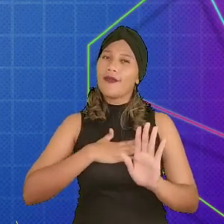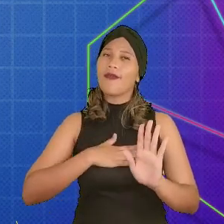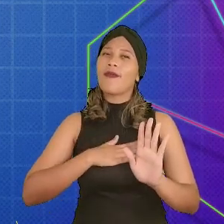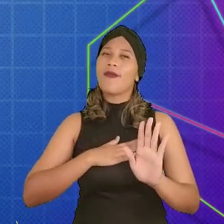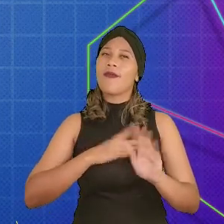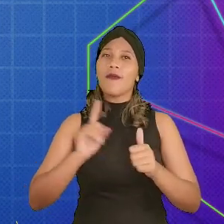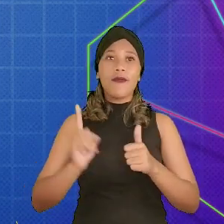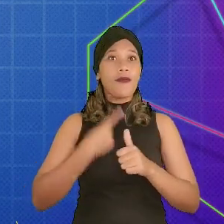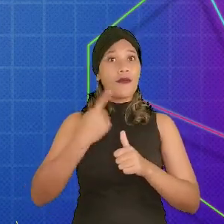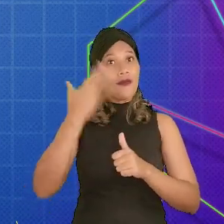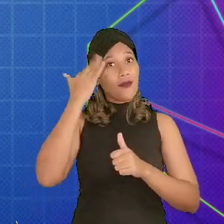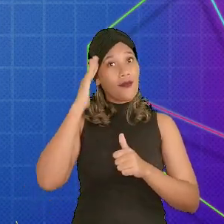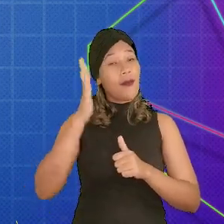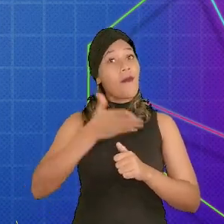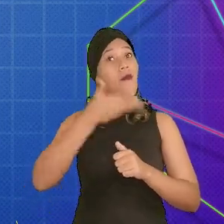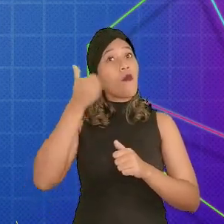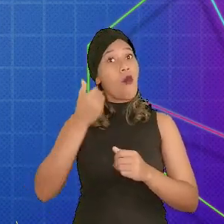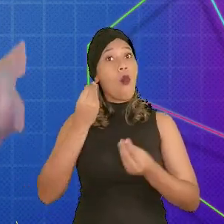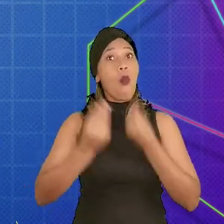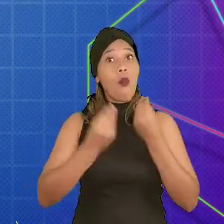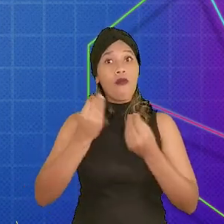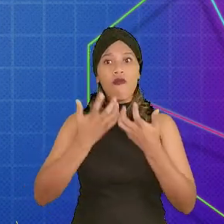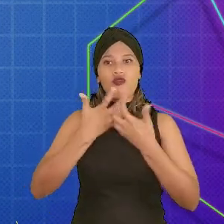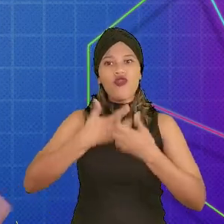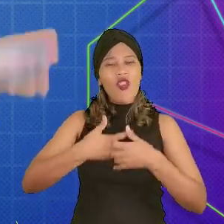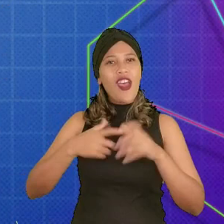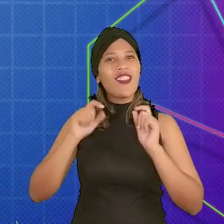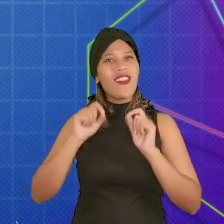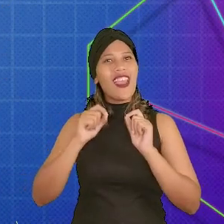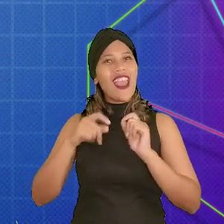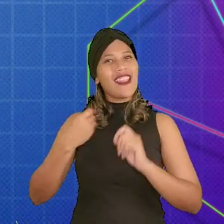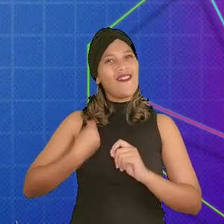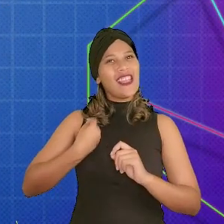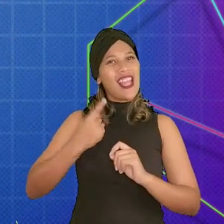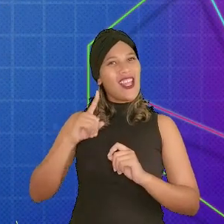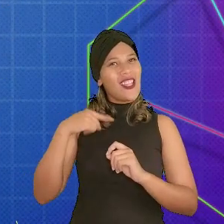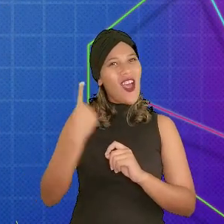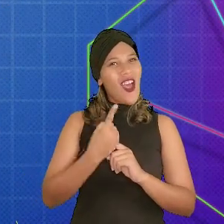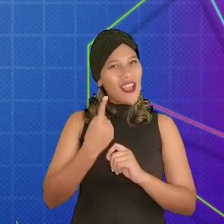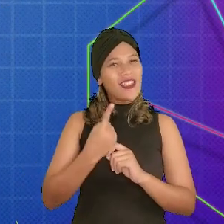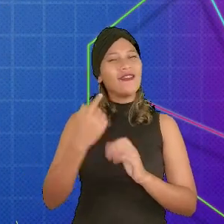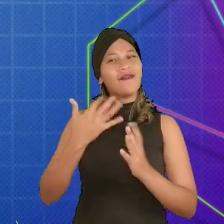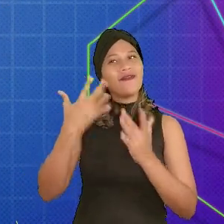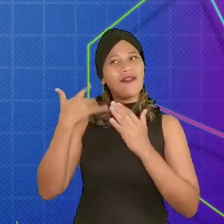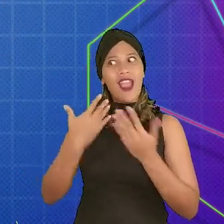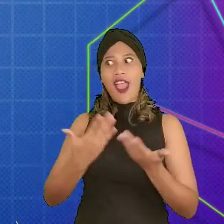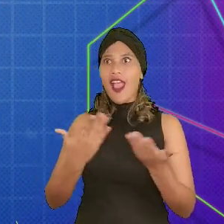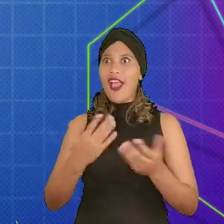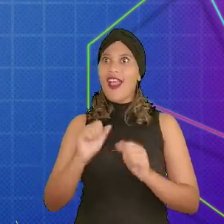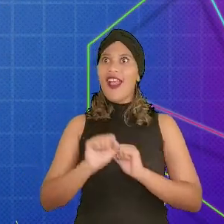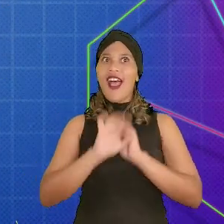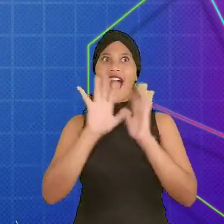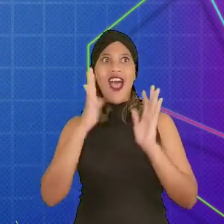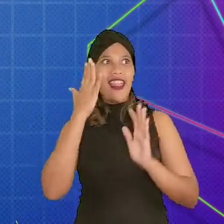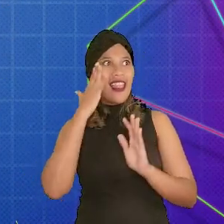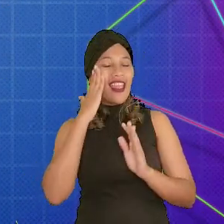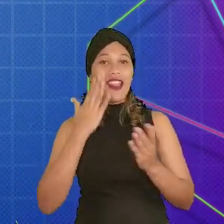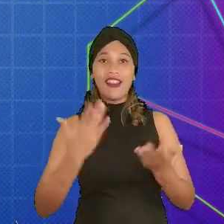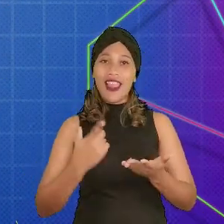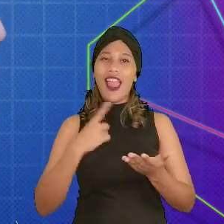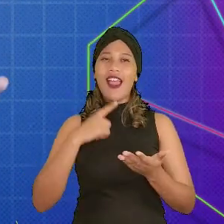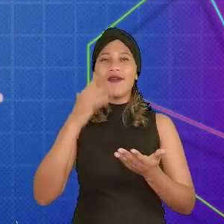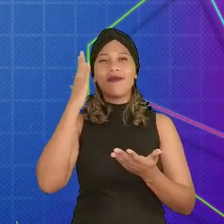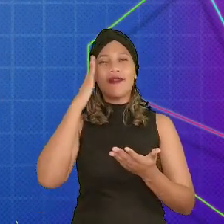panos. Vamos entender melhor como funcionam muitos dos jogos que fizeram parte da nossa vida. A gente sabe que um jogo é constituído